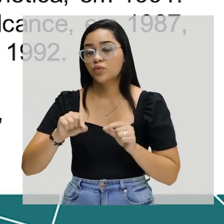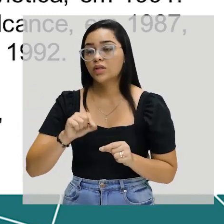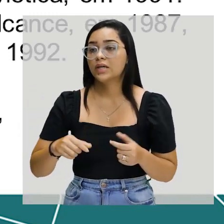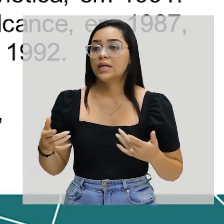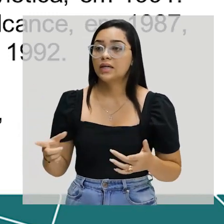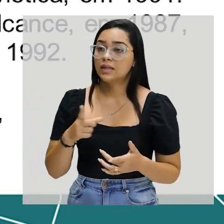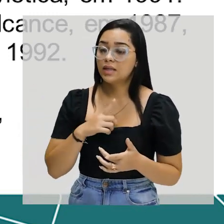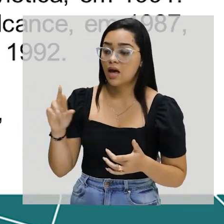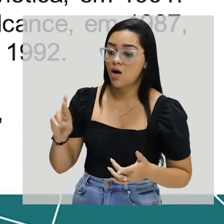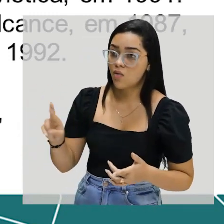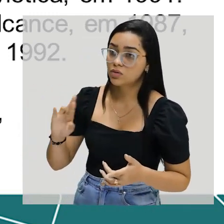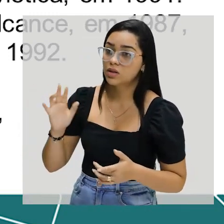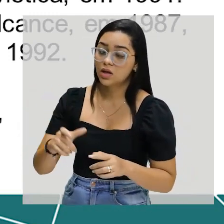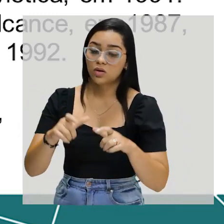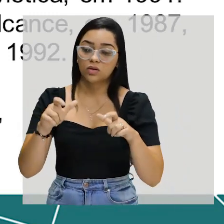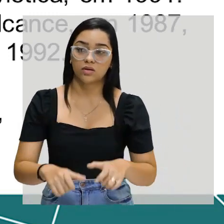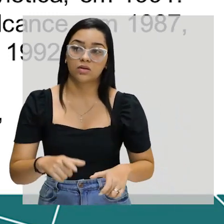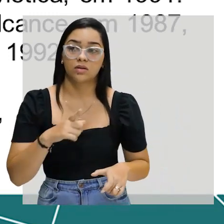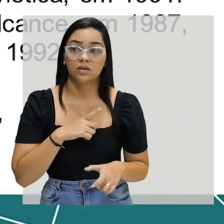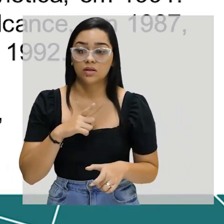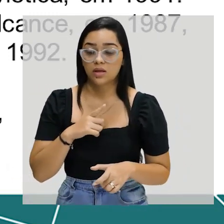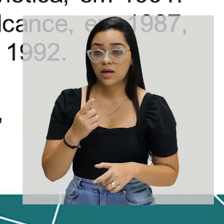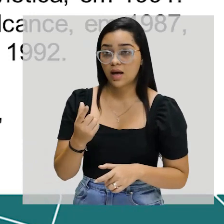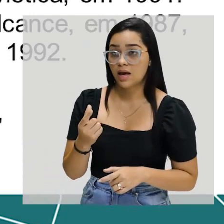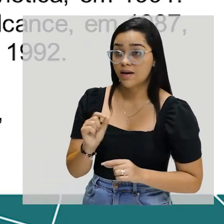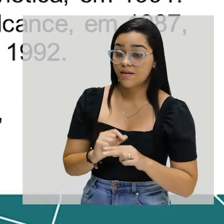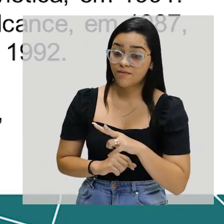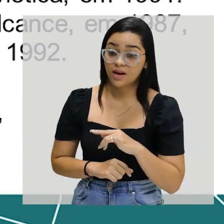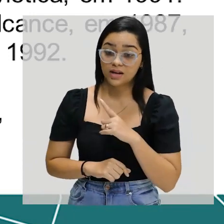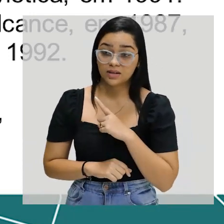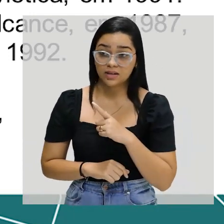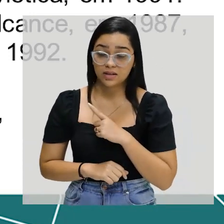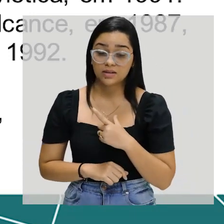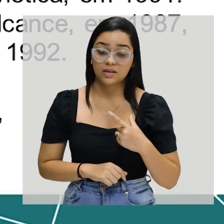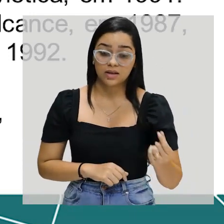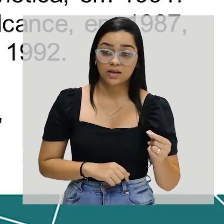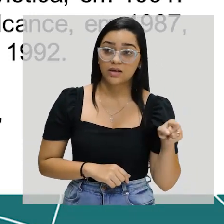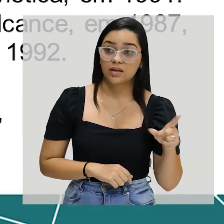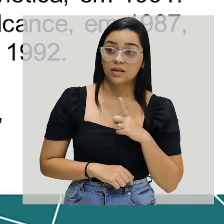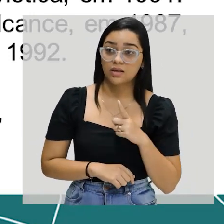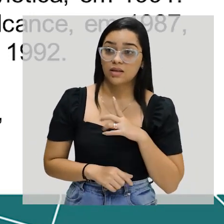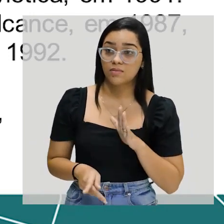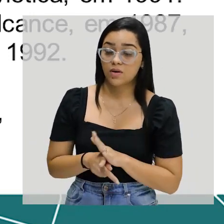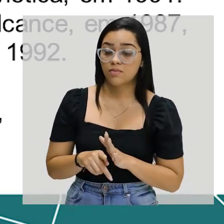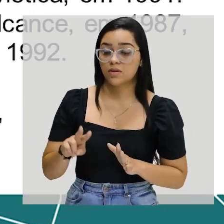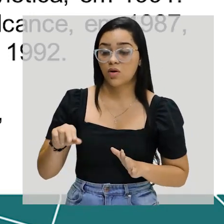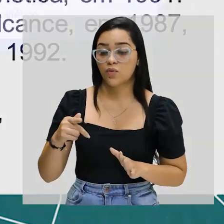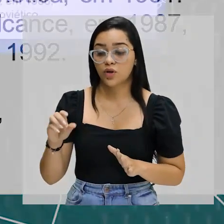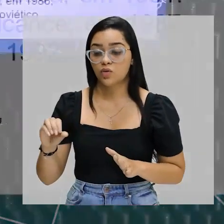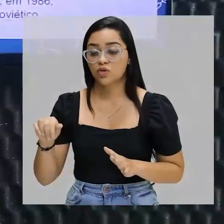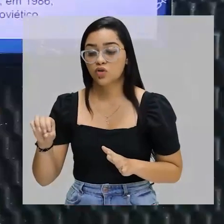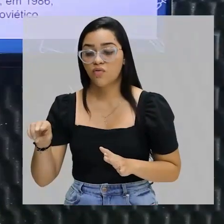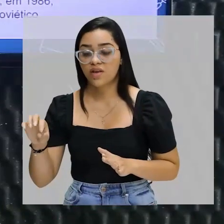Rússia né então onde se localizava a capital Moscou decide sair deixar de fazer parte da União Soviética